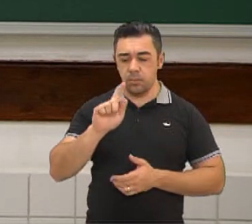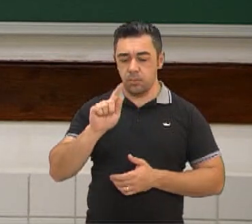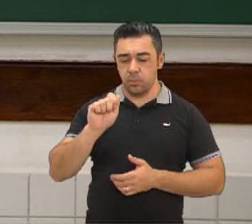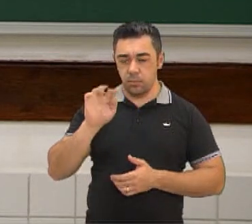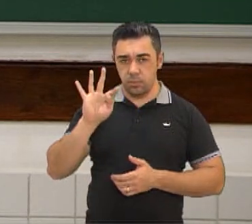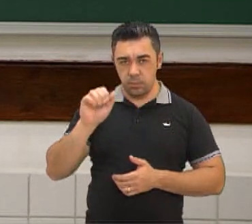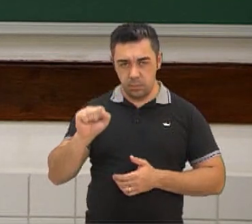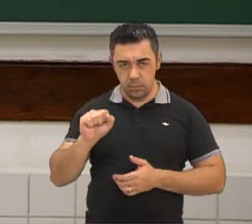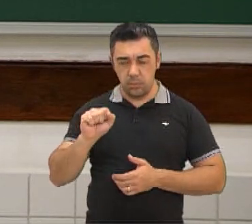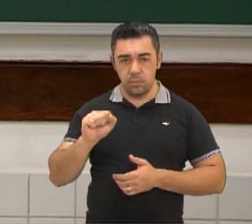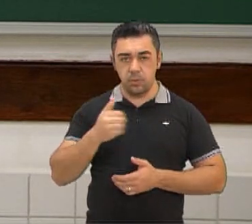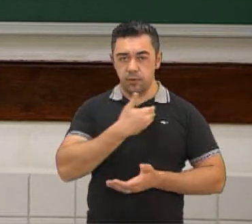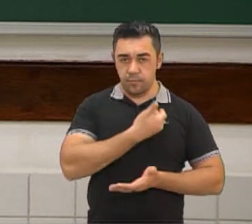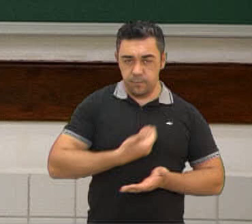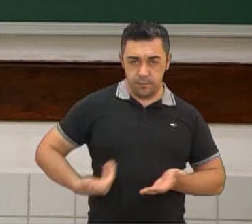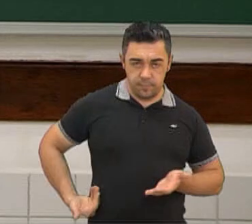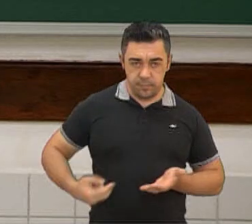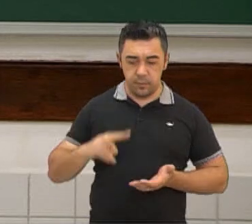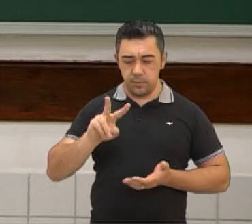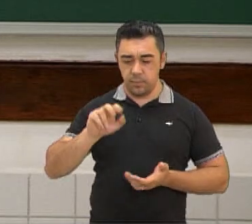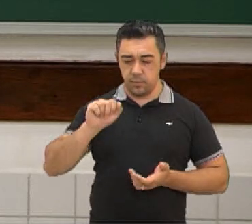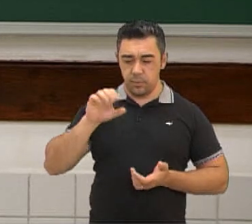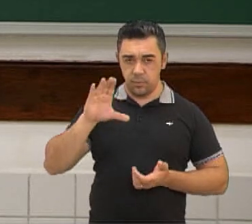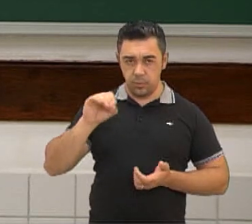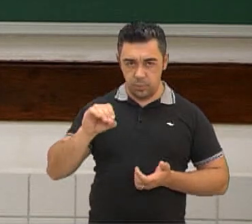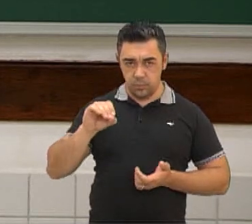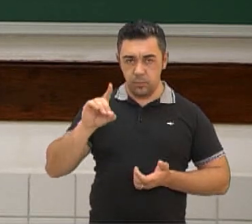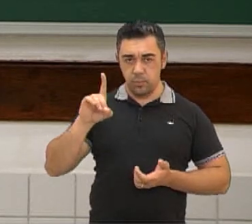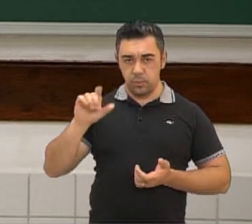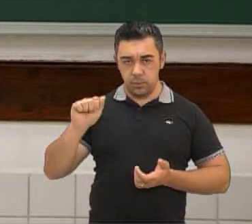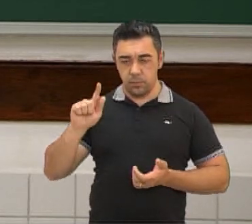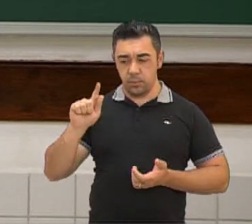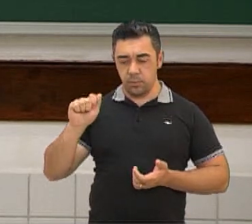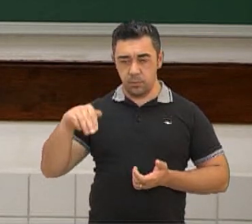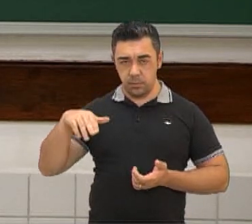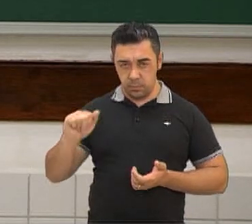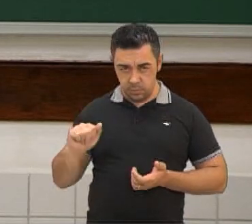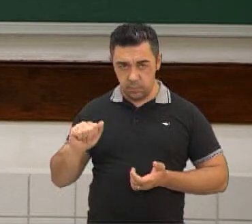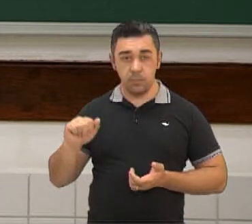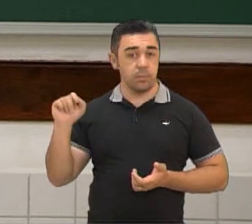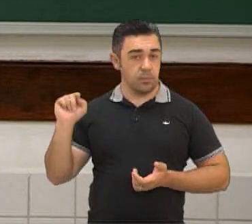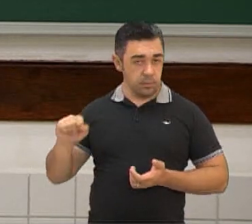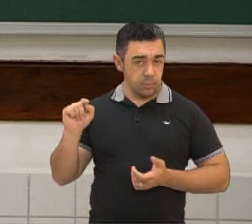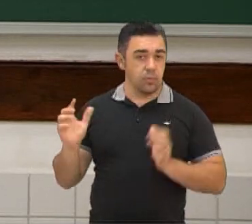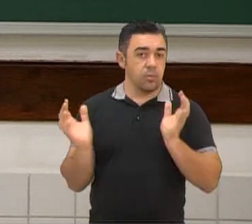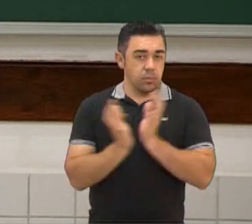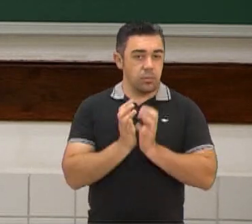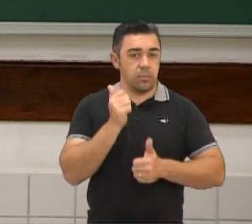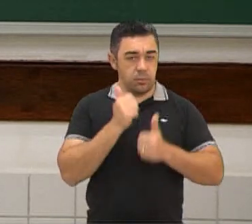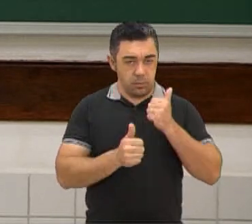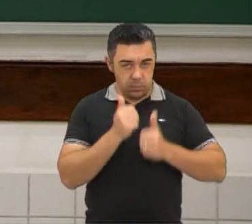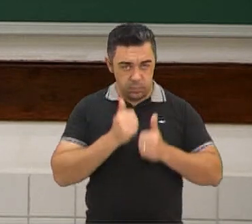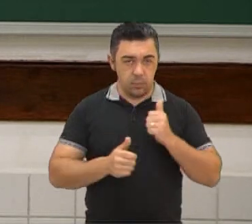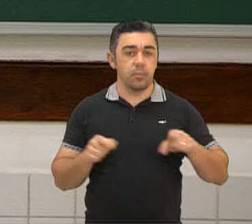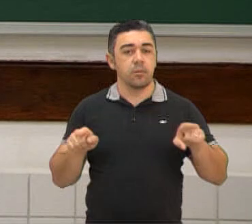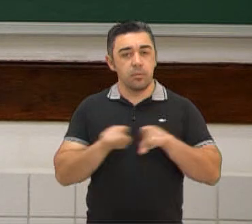da Gama, que a gente conhece como um time de futebol, mas que sempre teve uma equipe muito